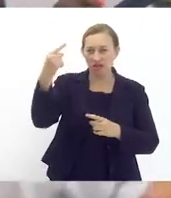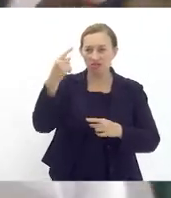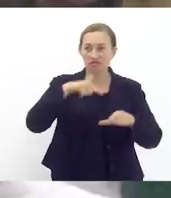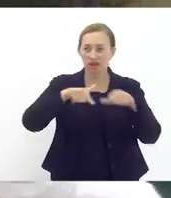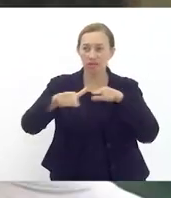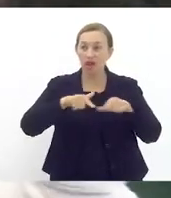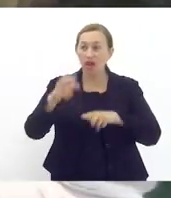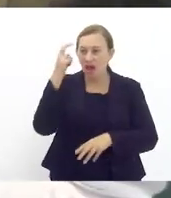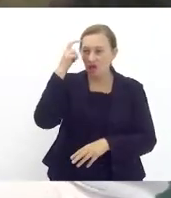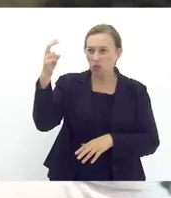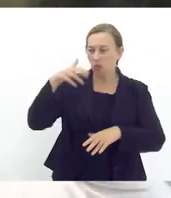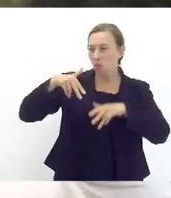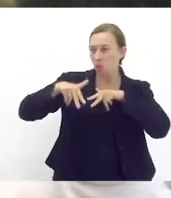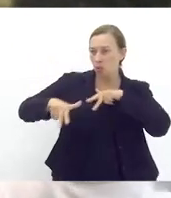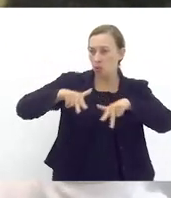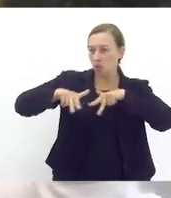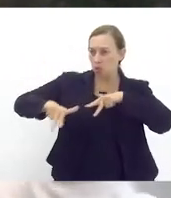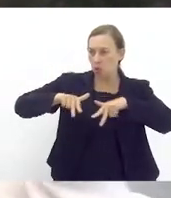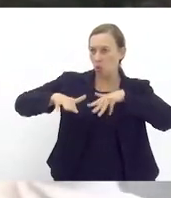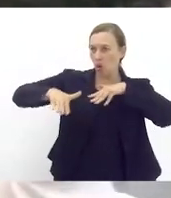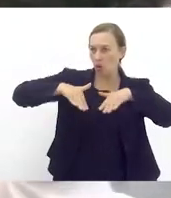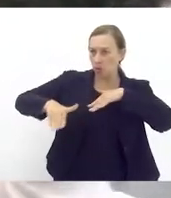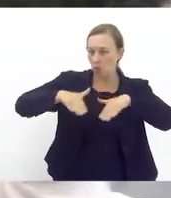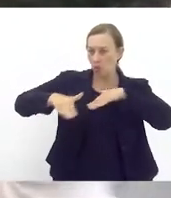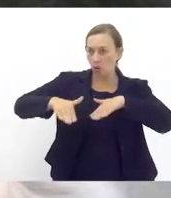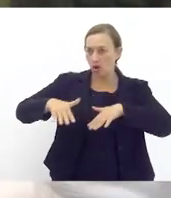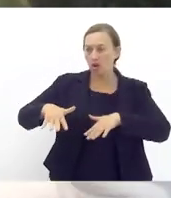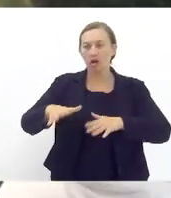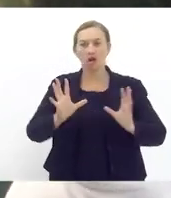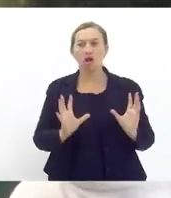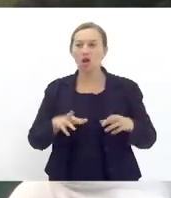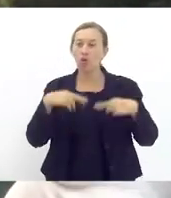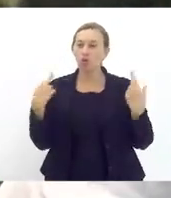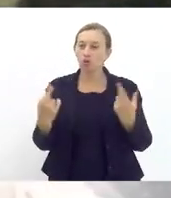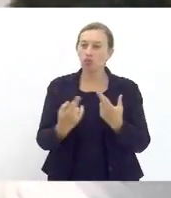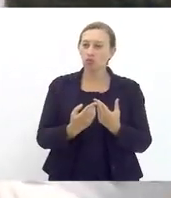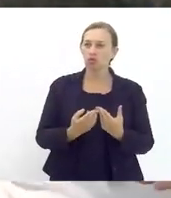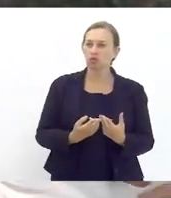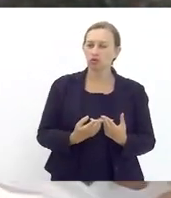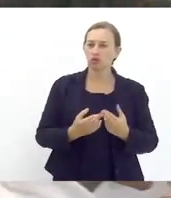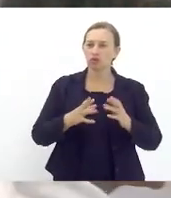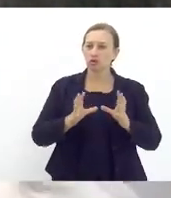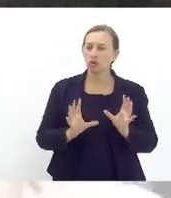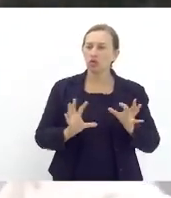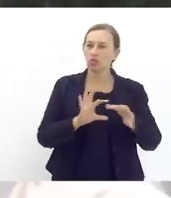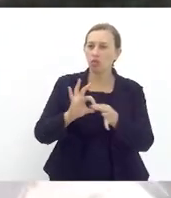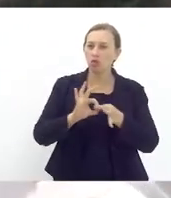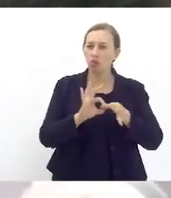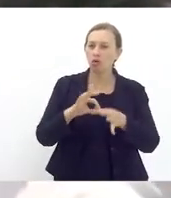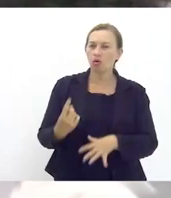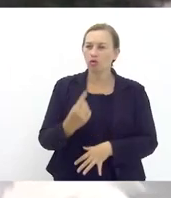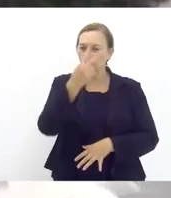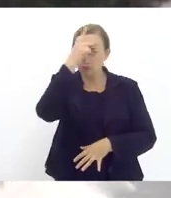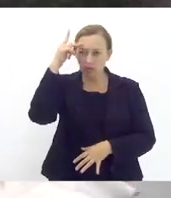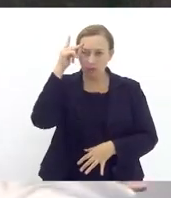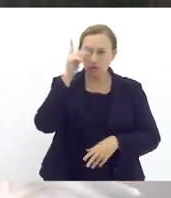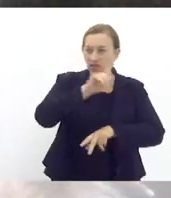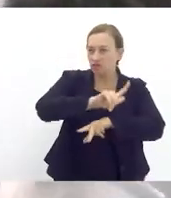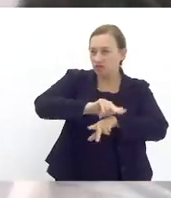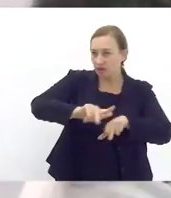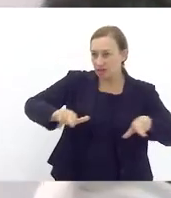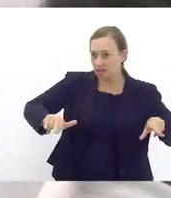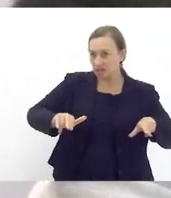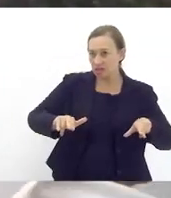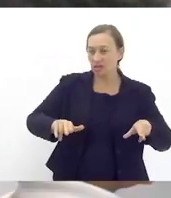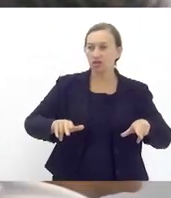a cultura hip hop é a unidade é unida como uma única pessoa multidrotada multicultural